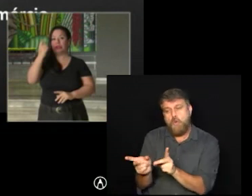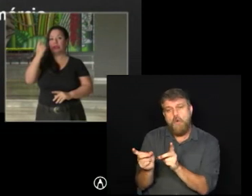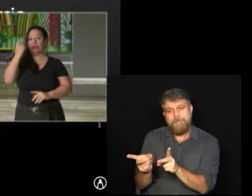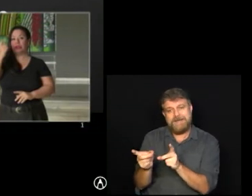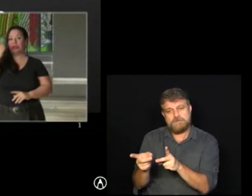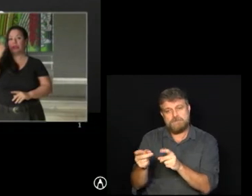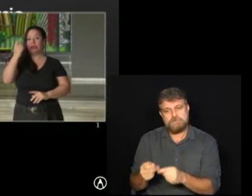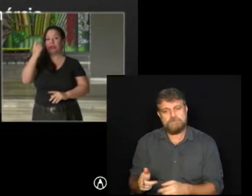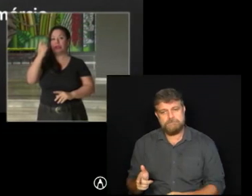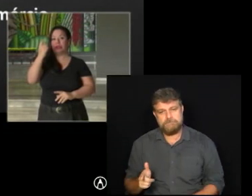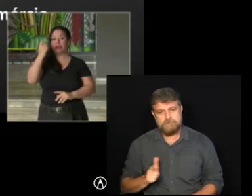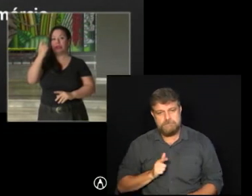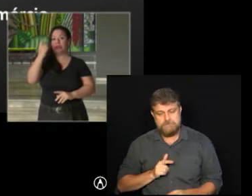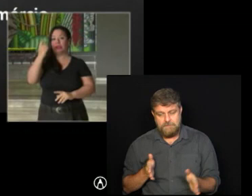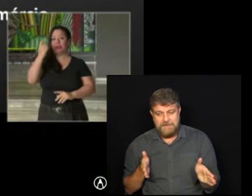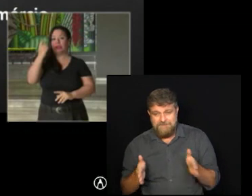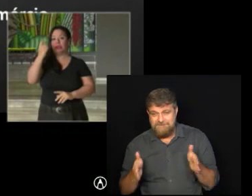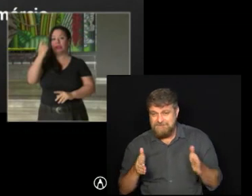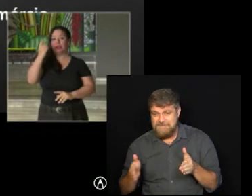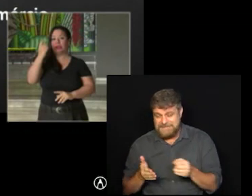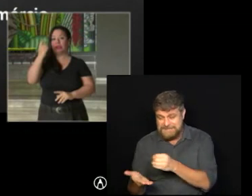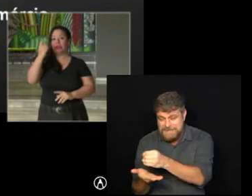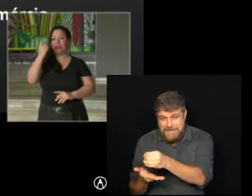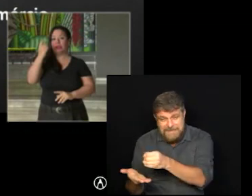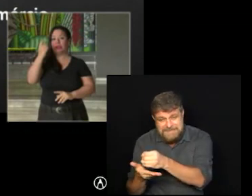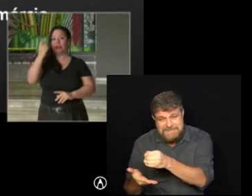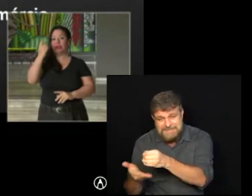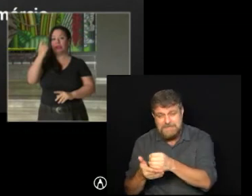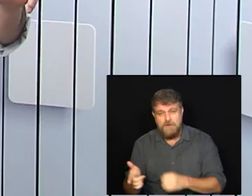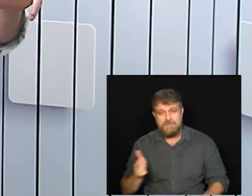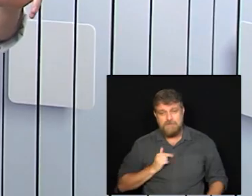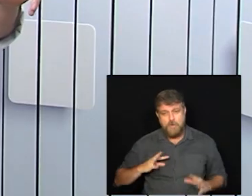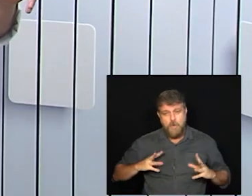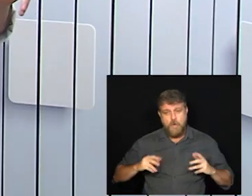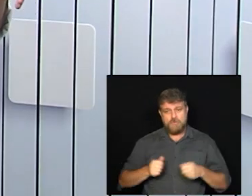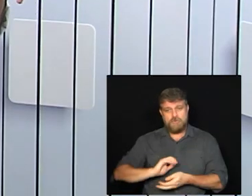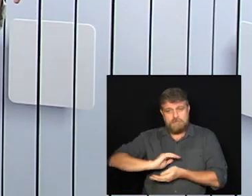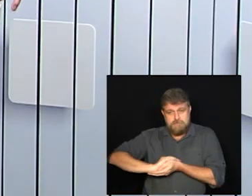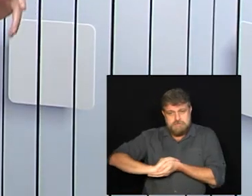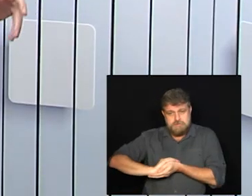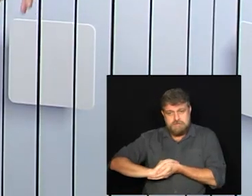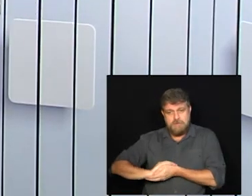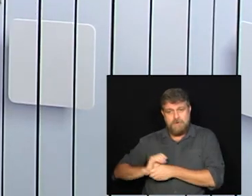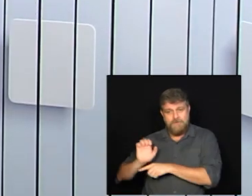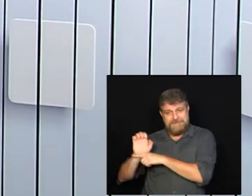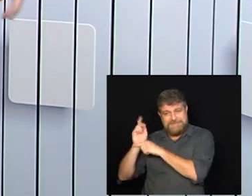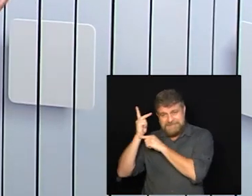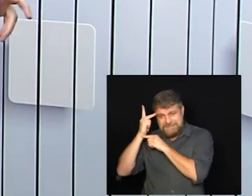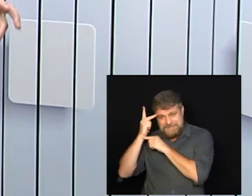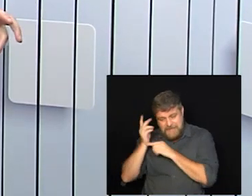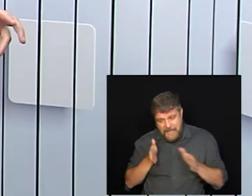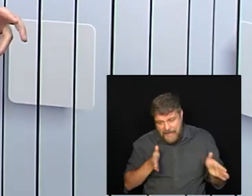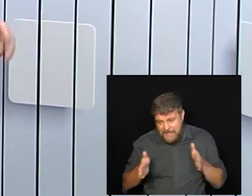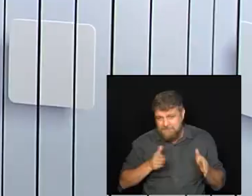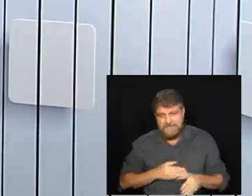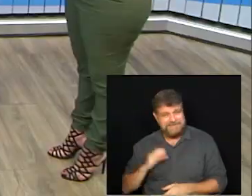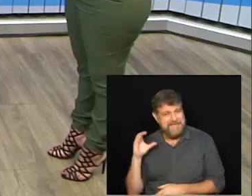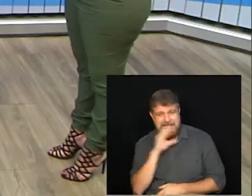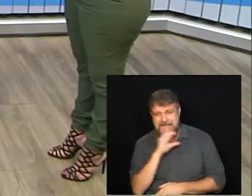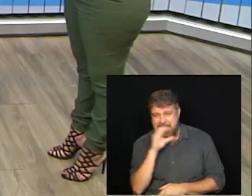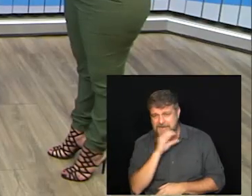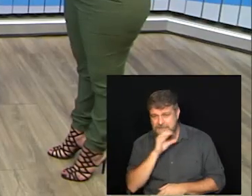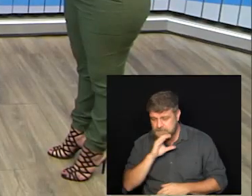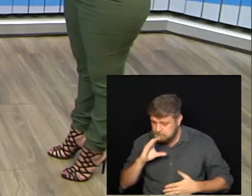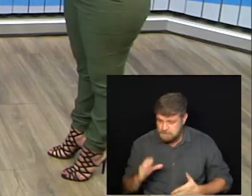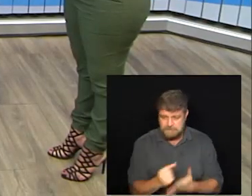do comércio de fase essencial. Então, todo o estado de São Paulo na fase emergencial.